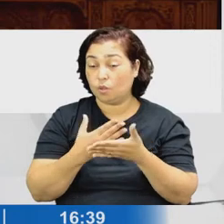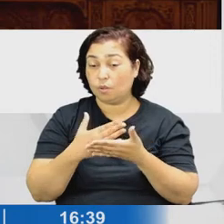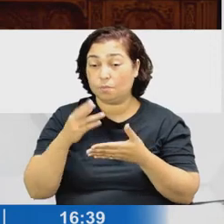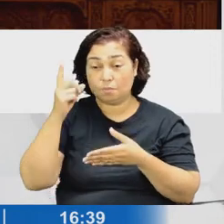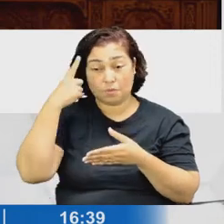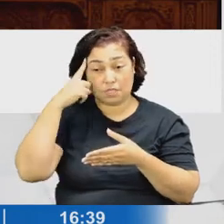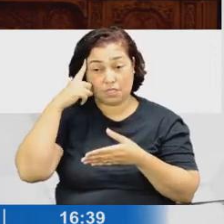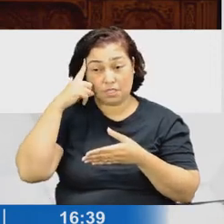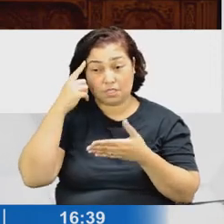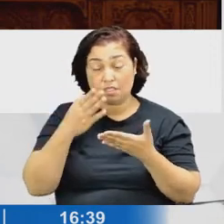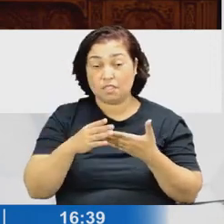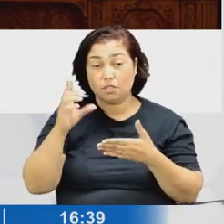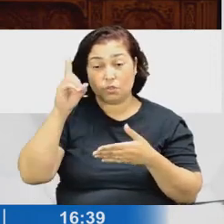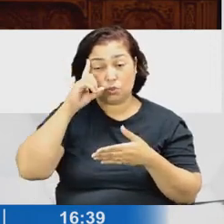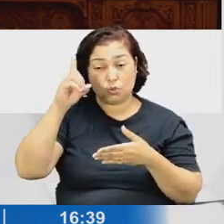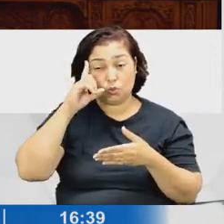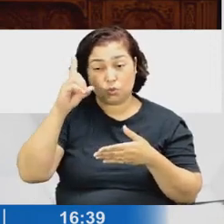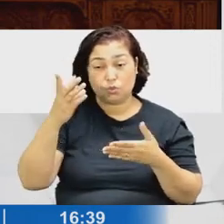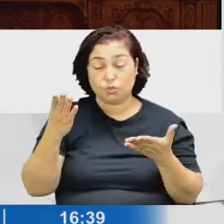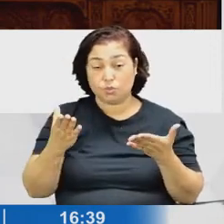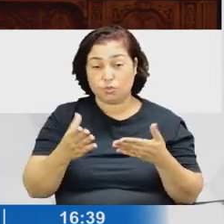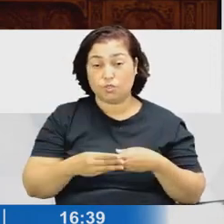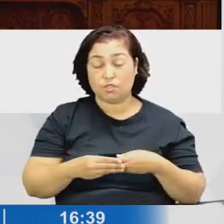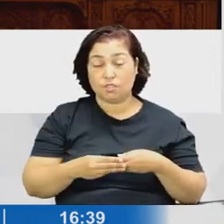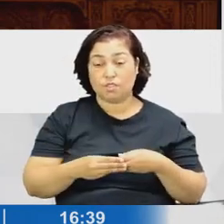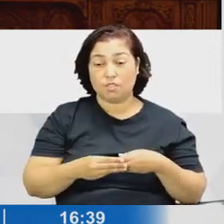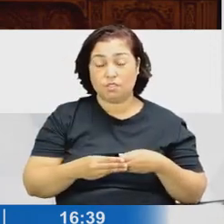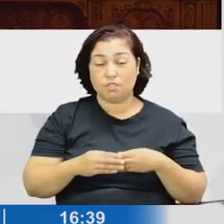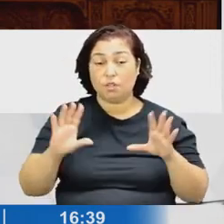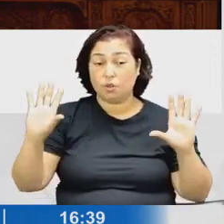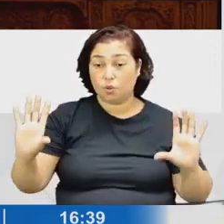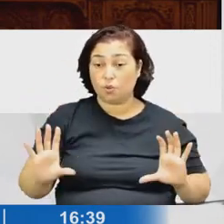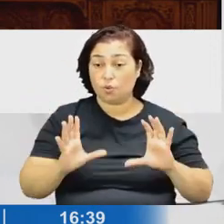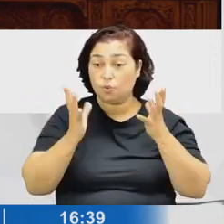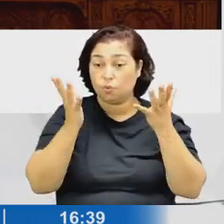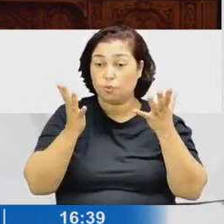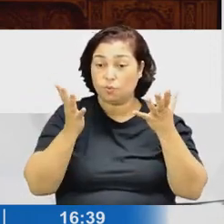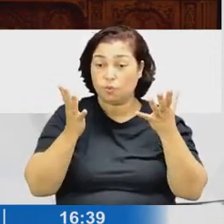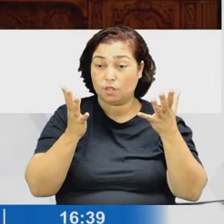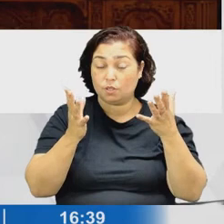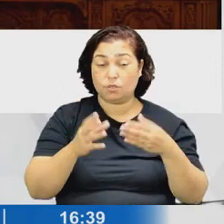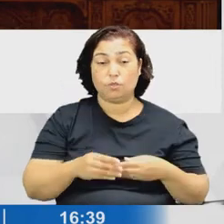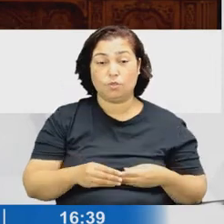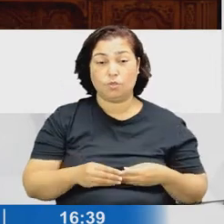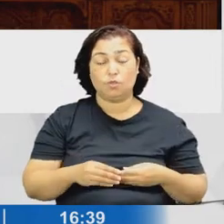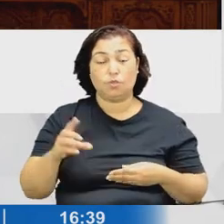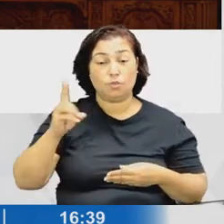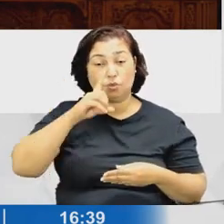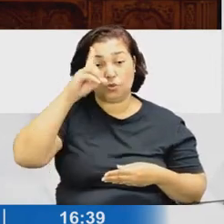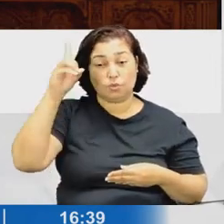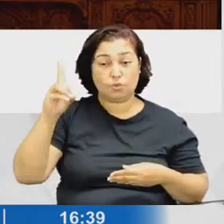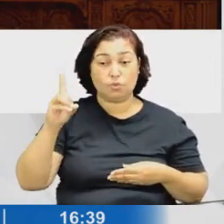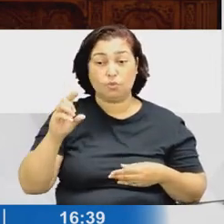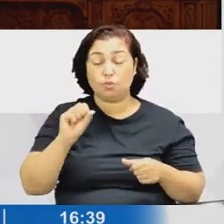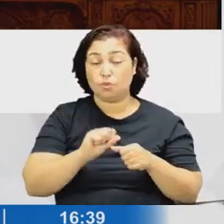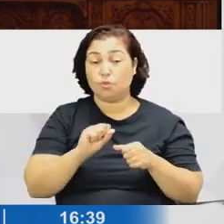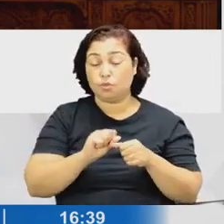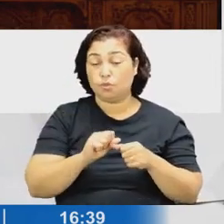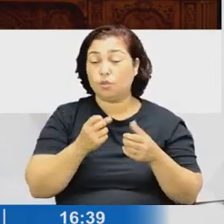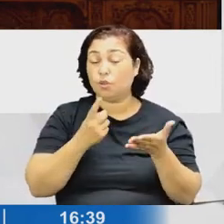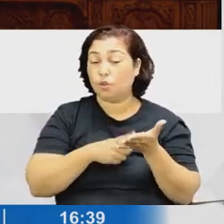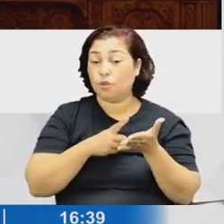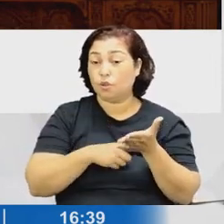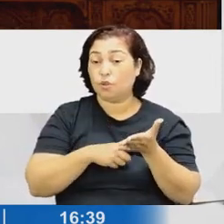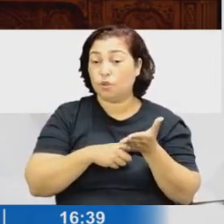a pensar aí você pega agenda do dia fala ó ele vai no evento vai numa negociação pega uma agenda do dia e faz uma agenda